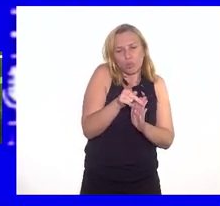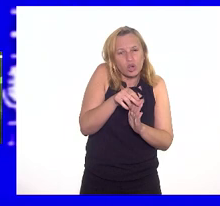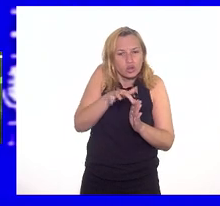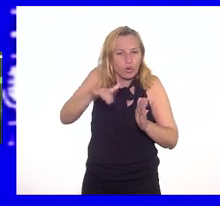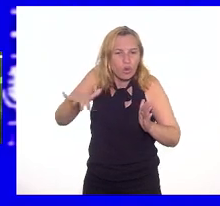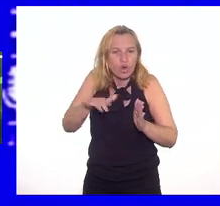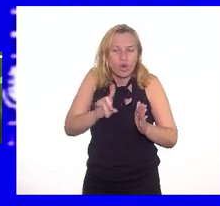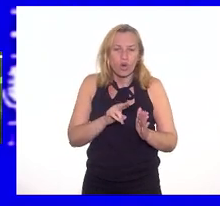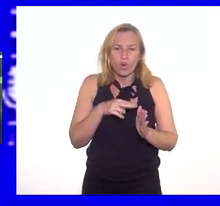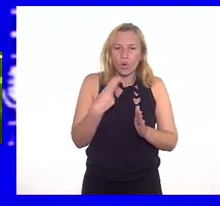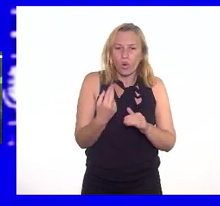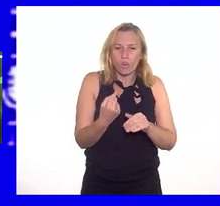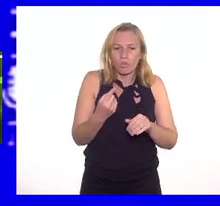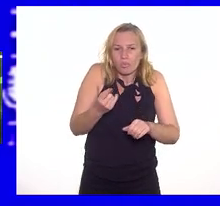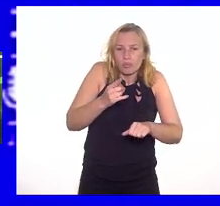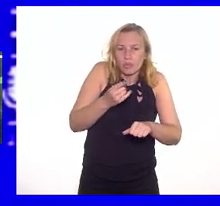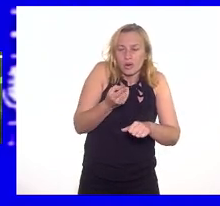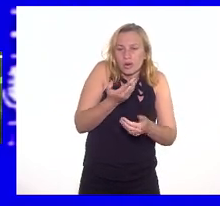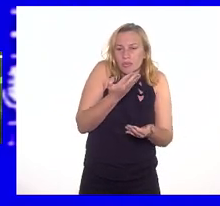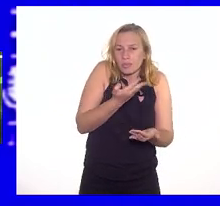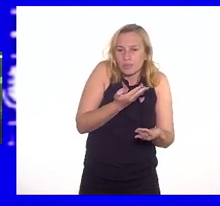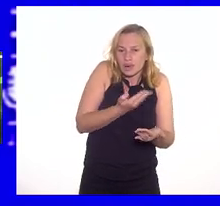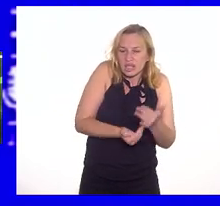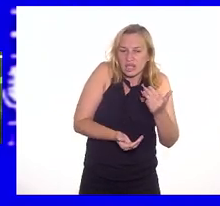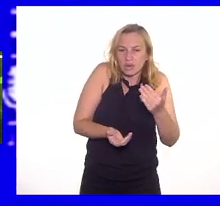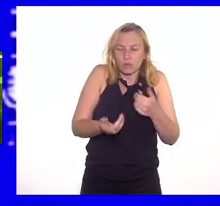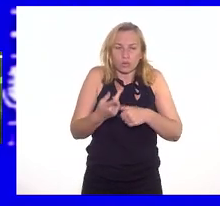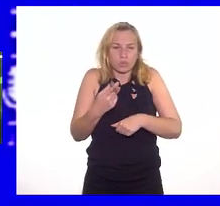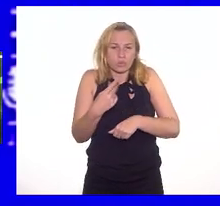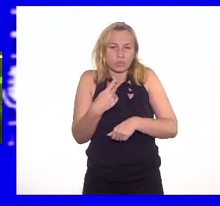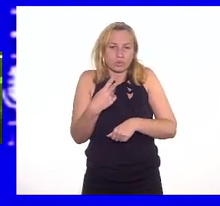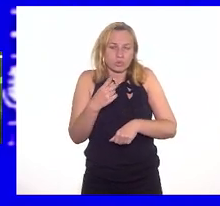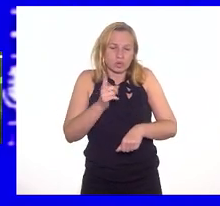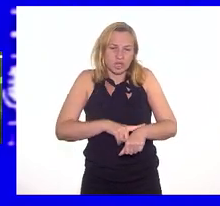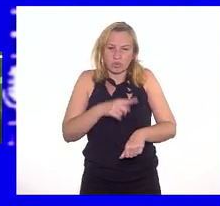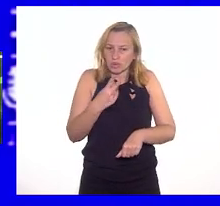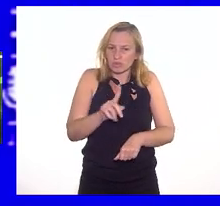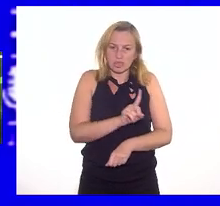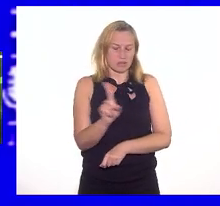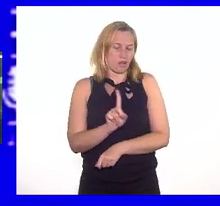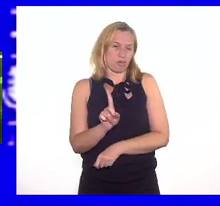simplesmente gastarmos o tempo precioso de vocês fazendo essa audiência pública, não.